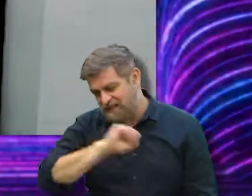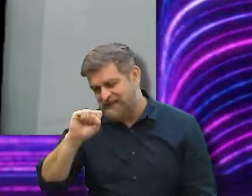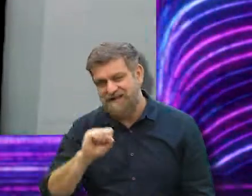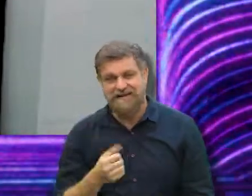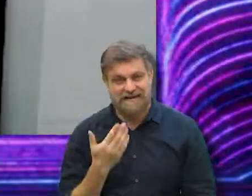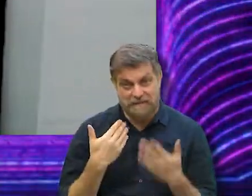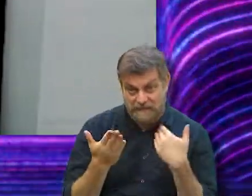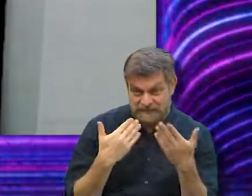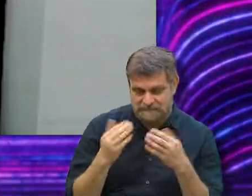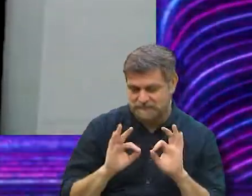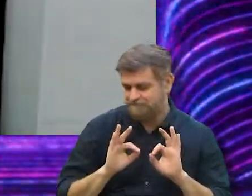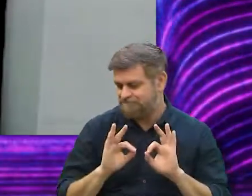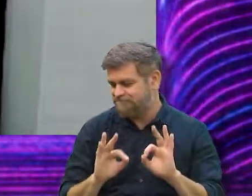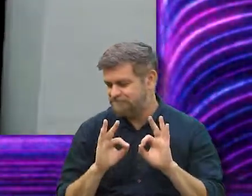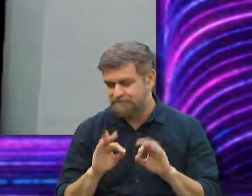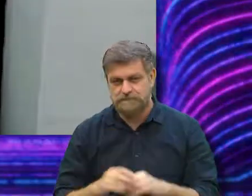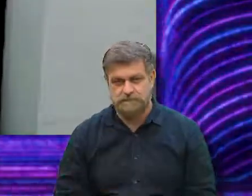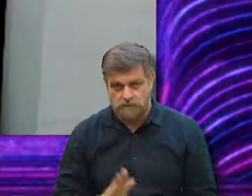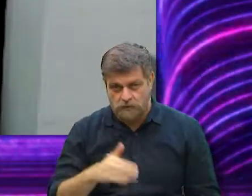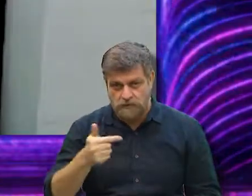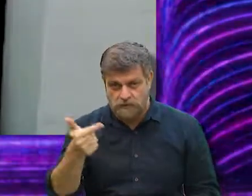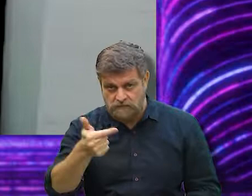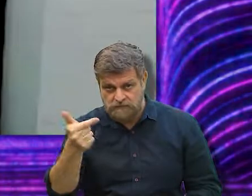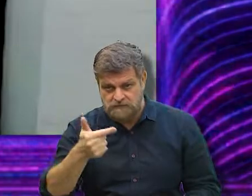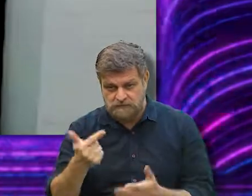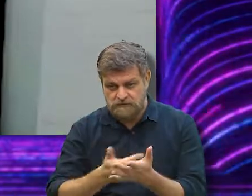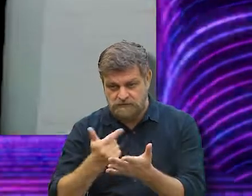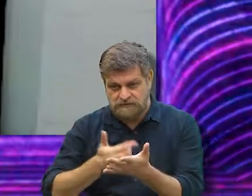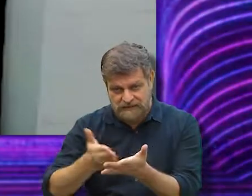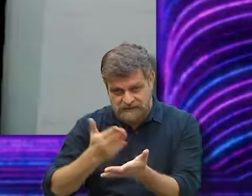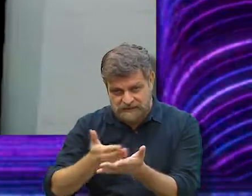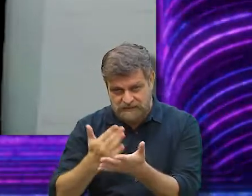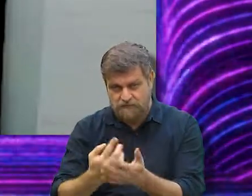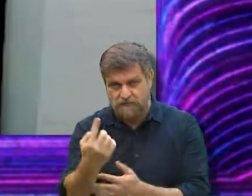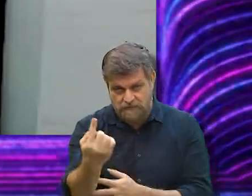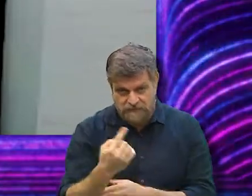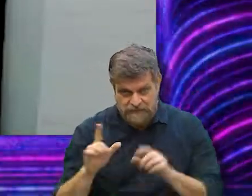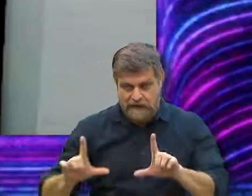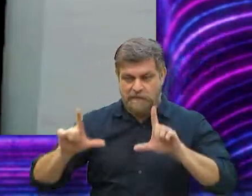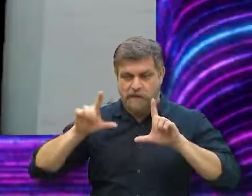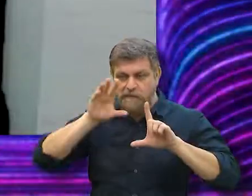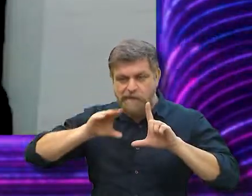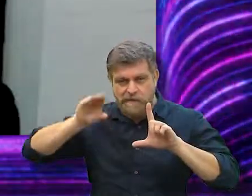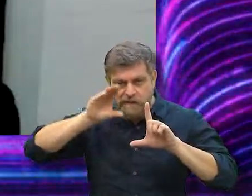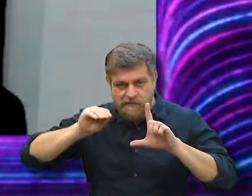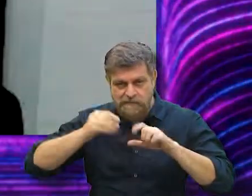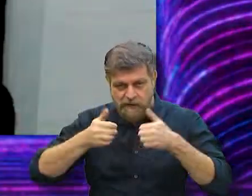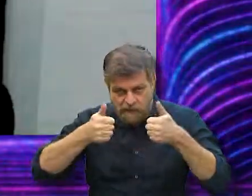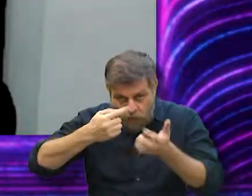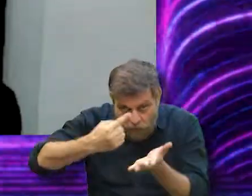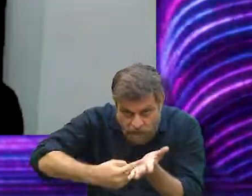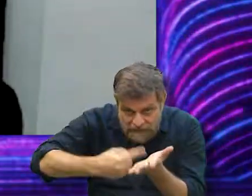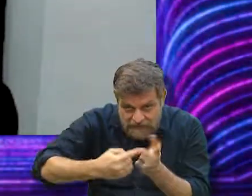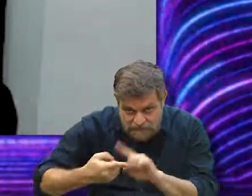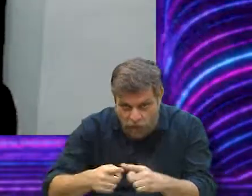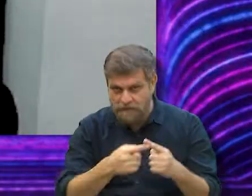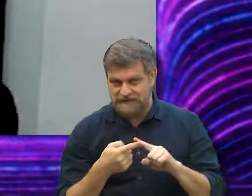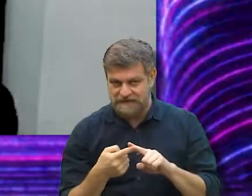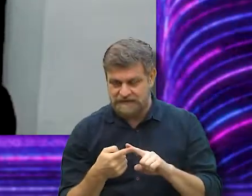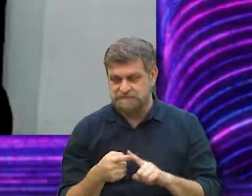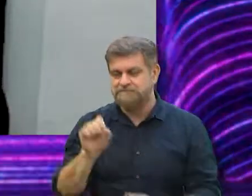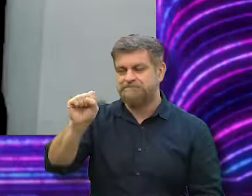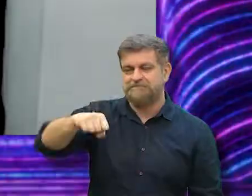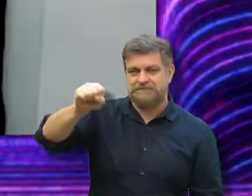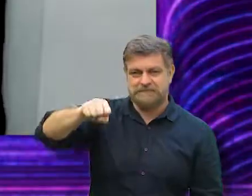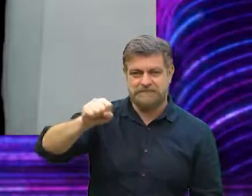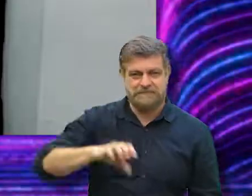resenhas, tem o sinopse do livro, e lá no site, se você cadastrar o seu e-mail, você recebe 5 capítulos no